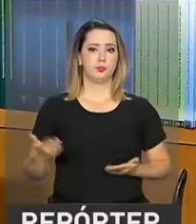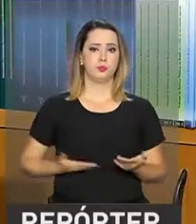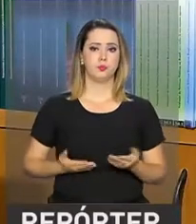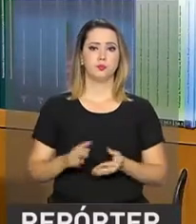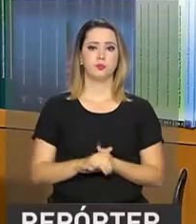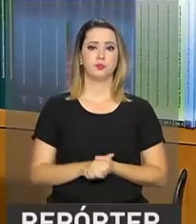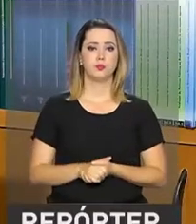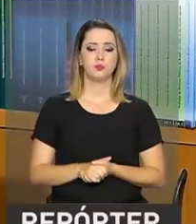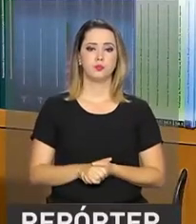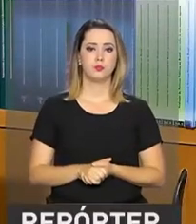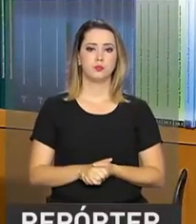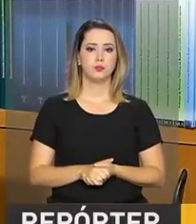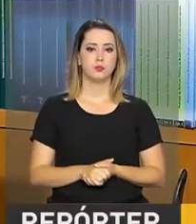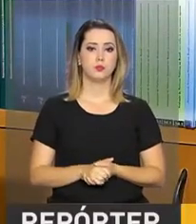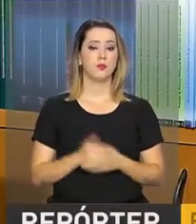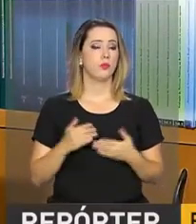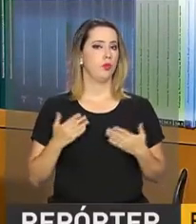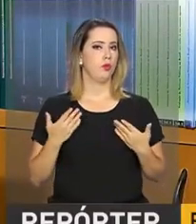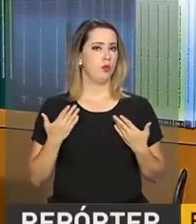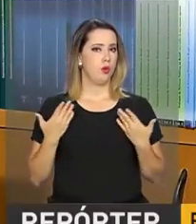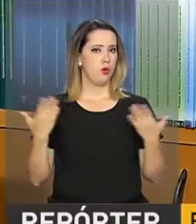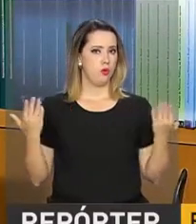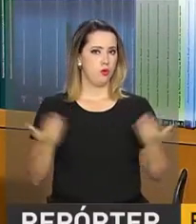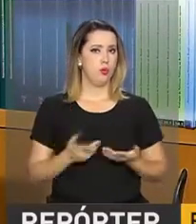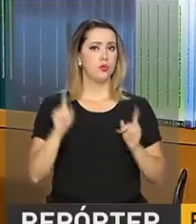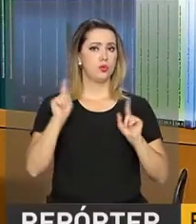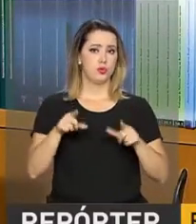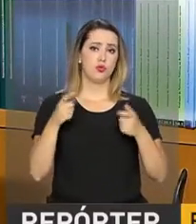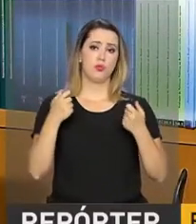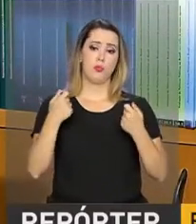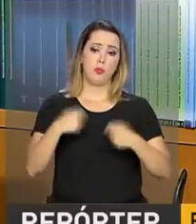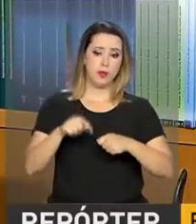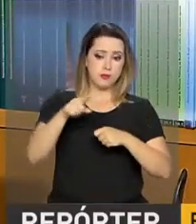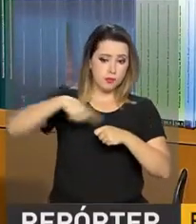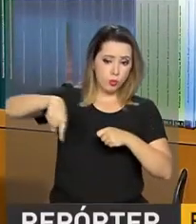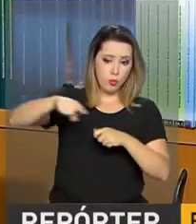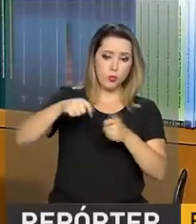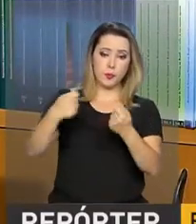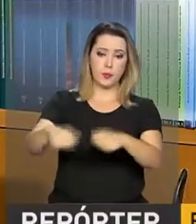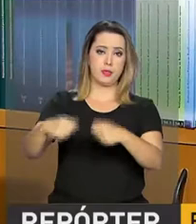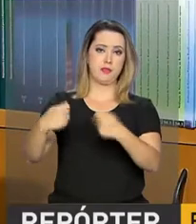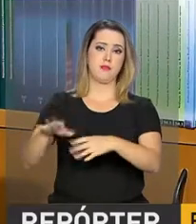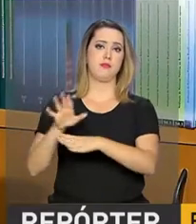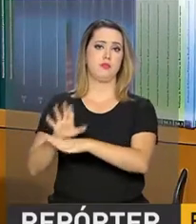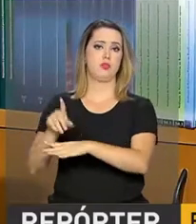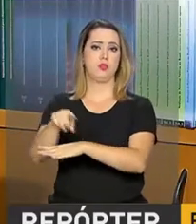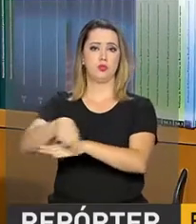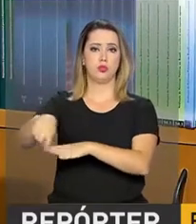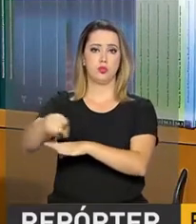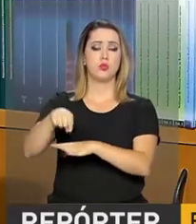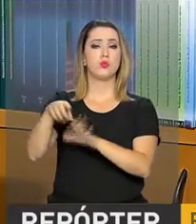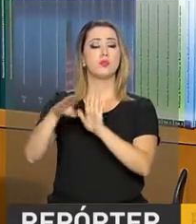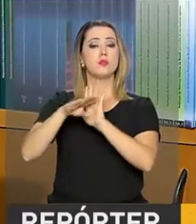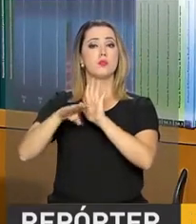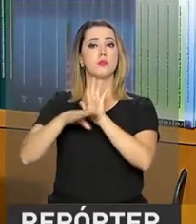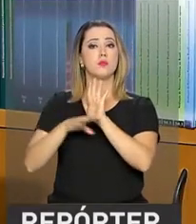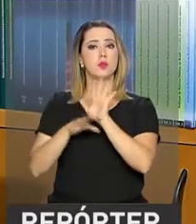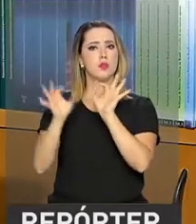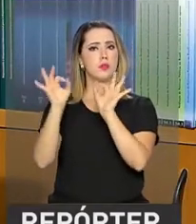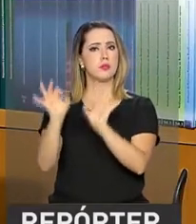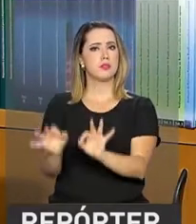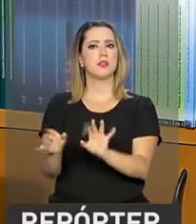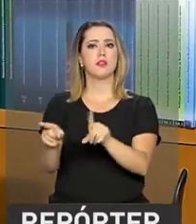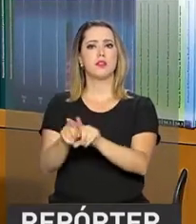ao encontro de uma necessidade dessa população acredito que esse programa ele é certa ao reduzindo a burocracia